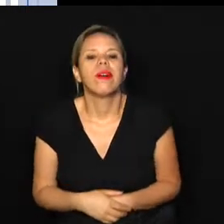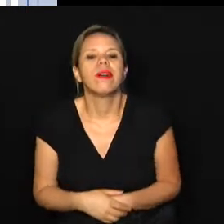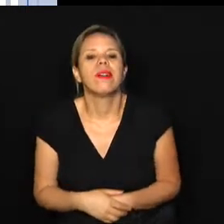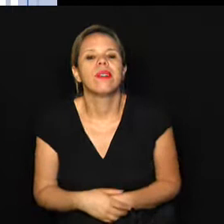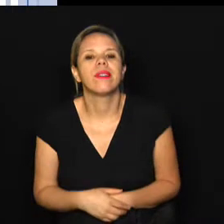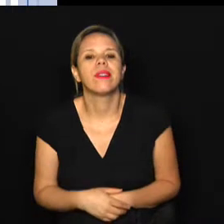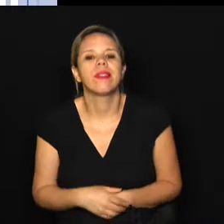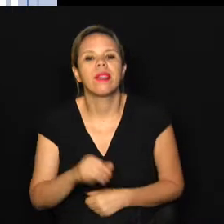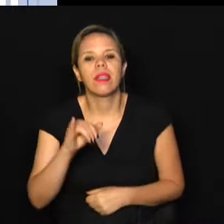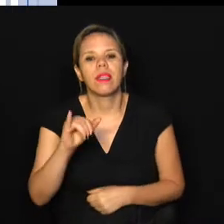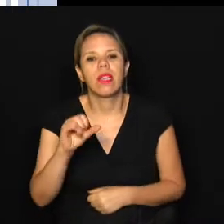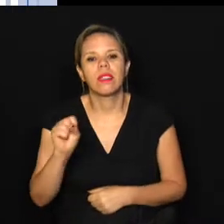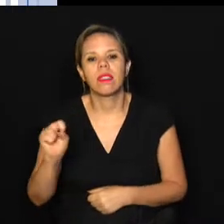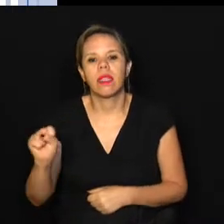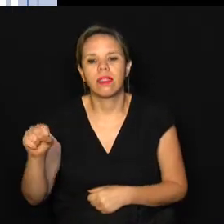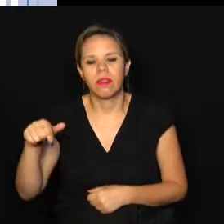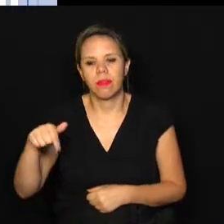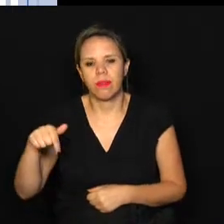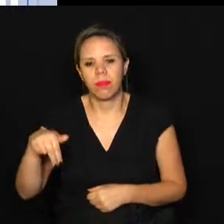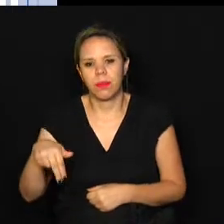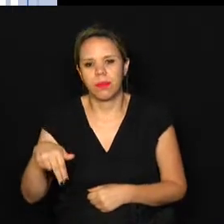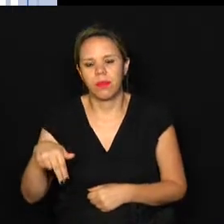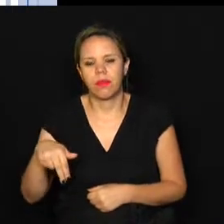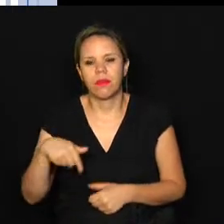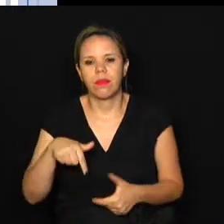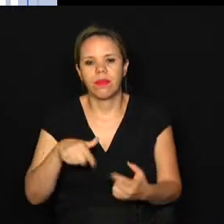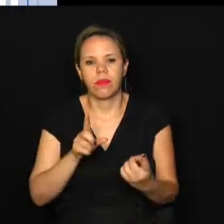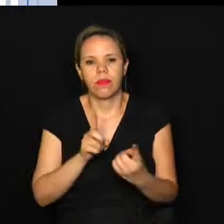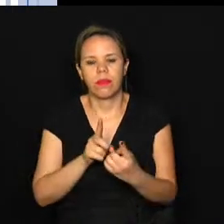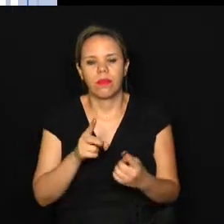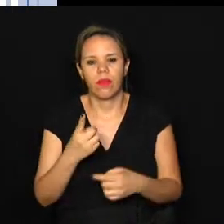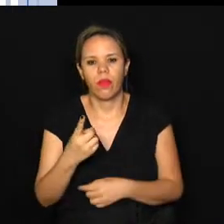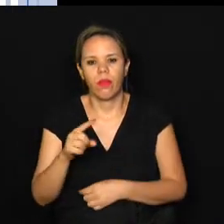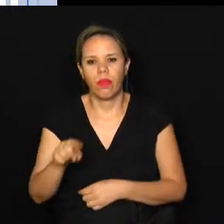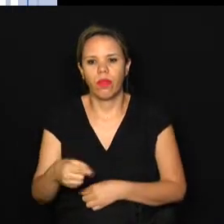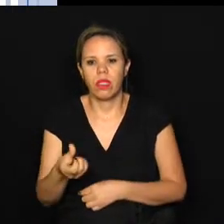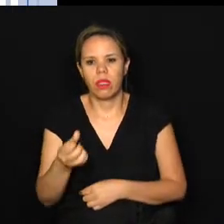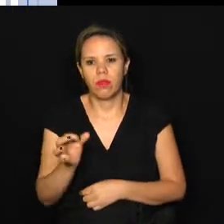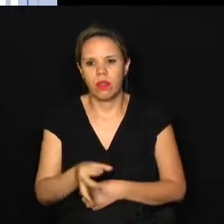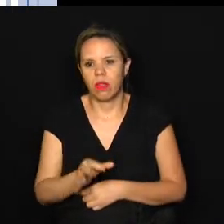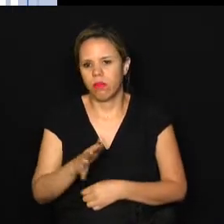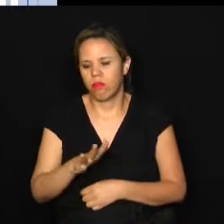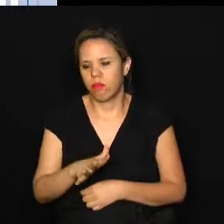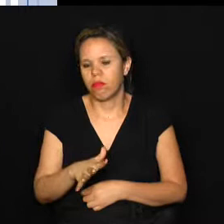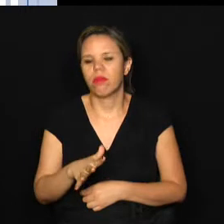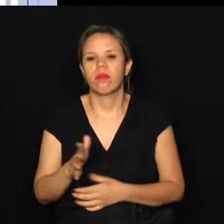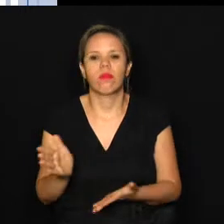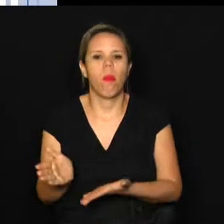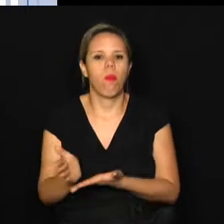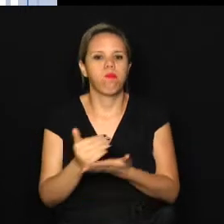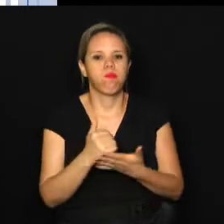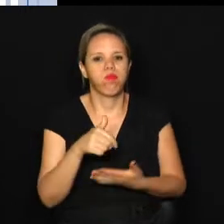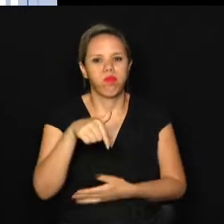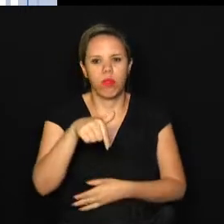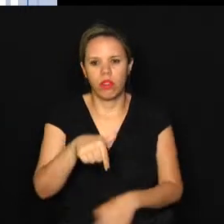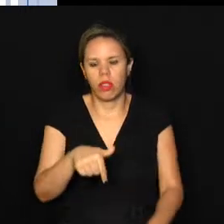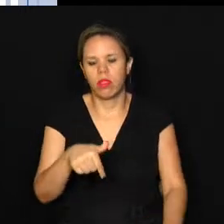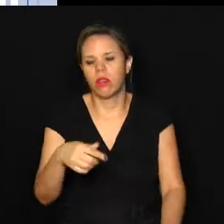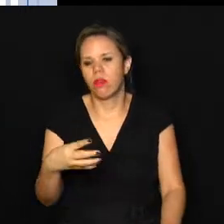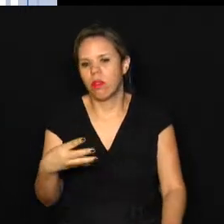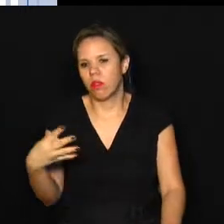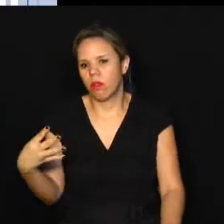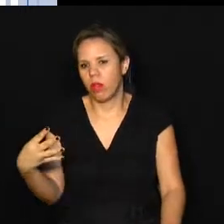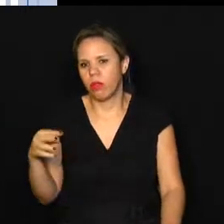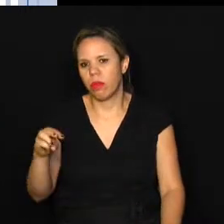O ISS-QN, Imposto sobre Serviço, teve uma variação de 1,6%, uma arrecadação de 744 milhões e 500